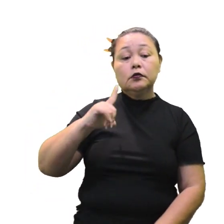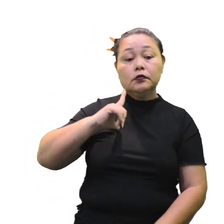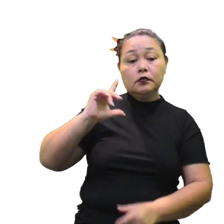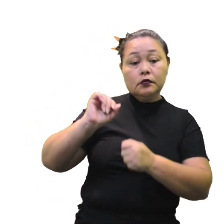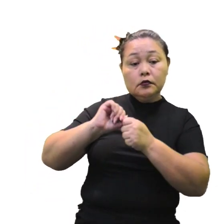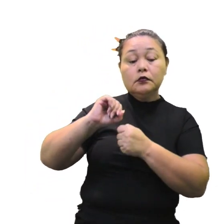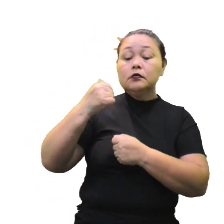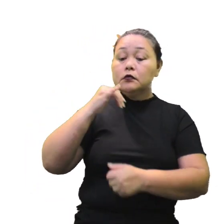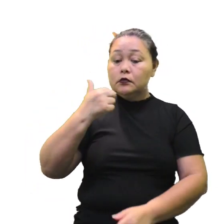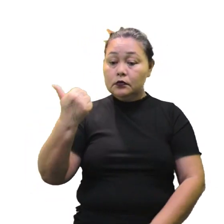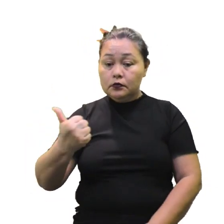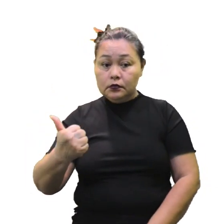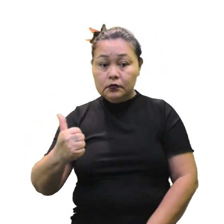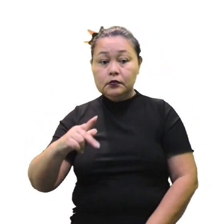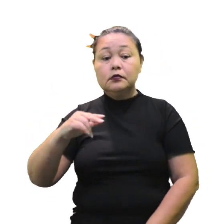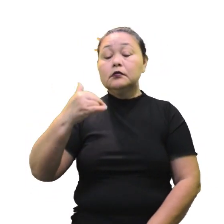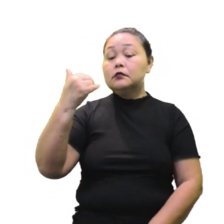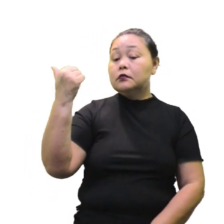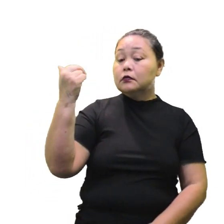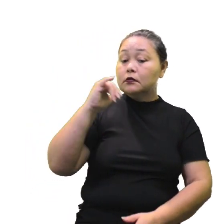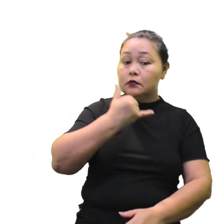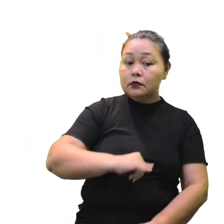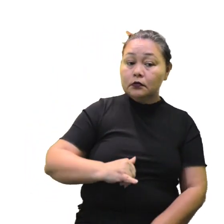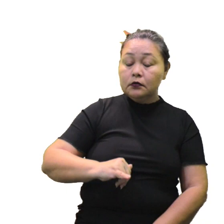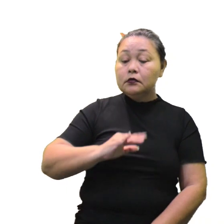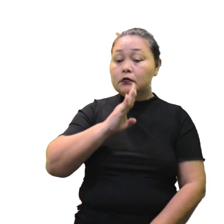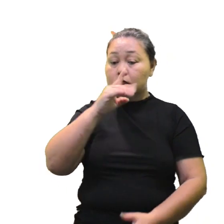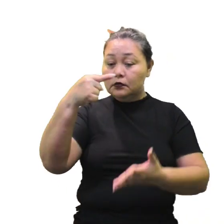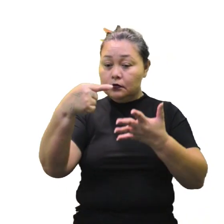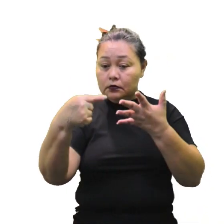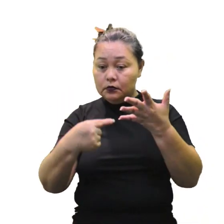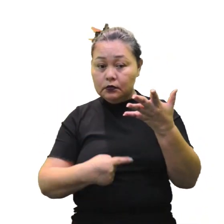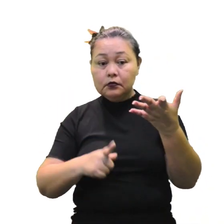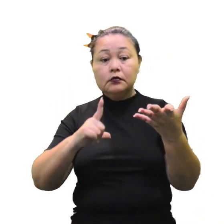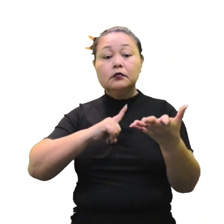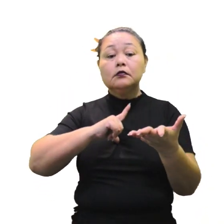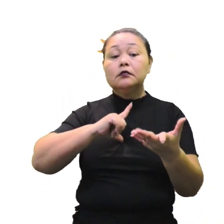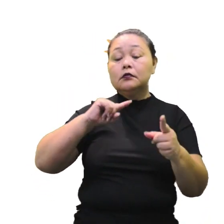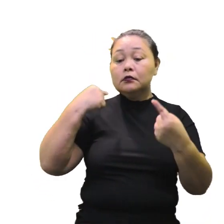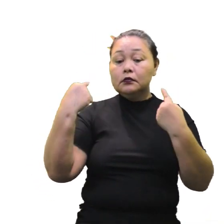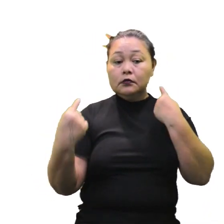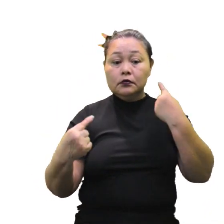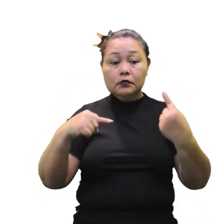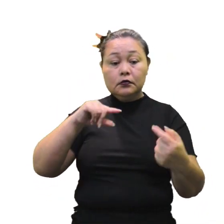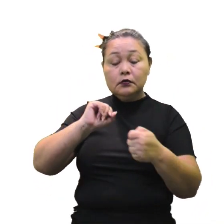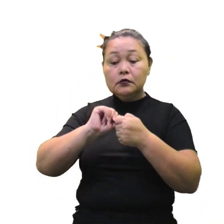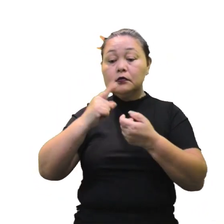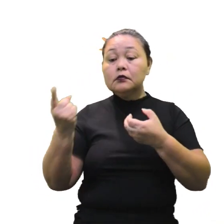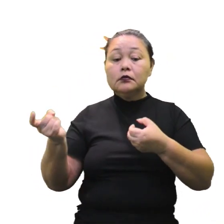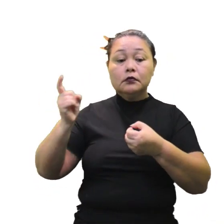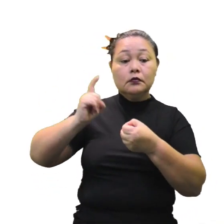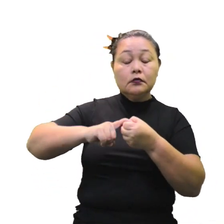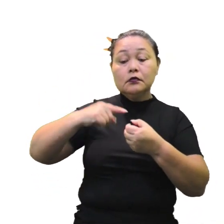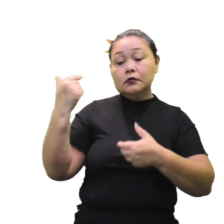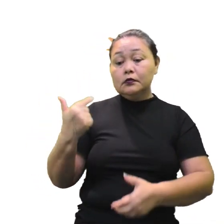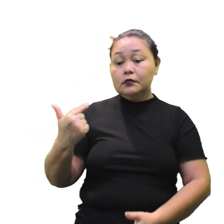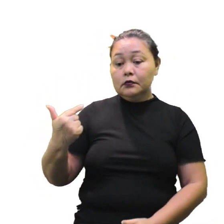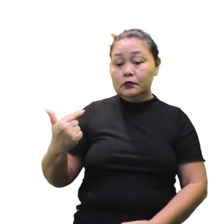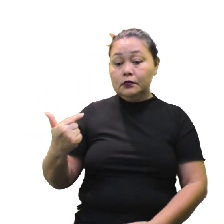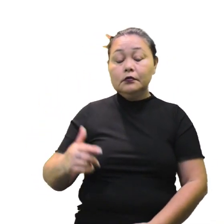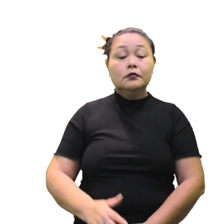energia primária, energia convencional, energia alternativa, renovável ou